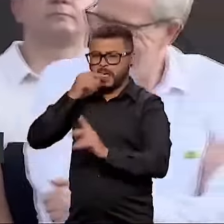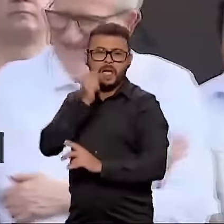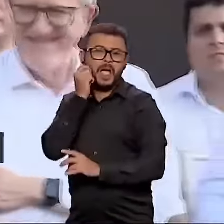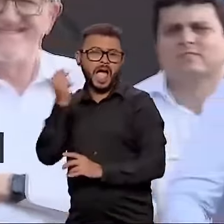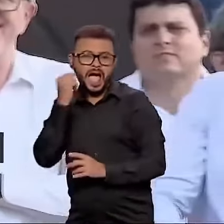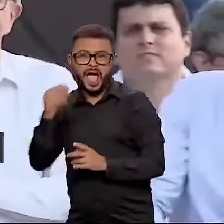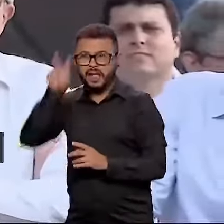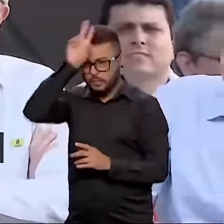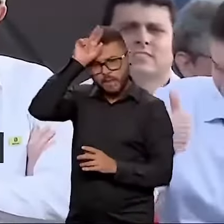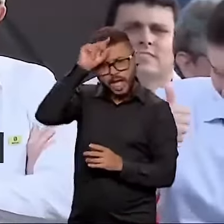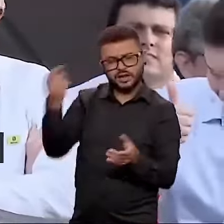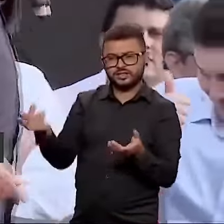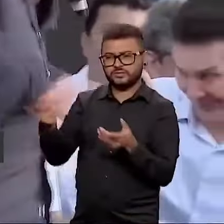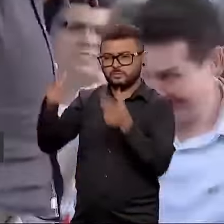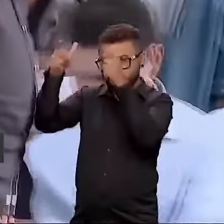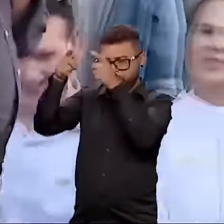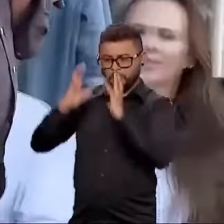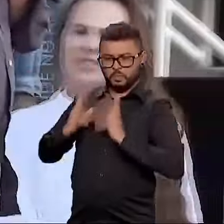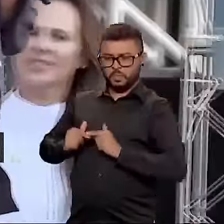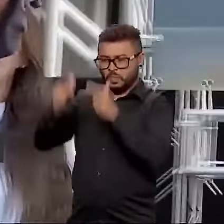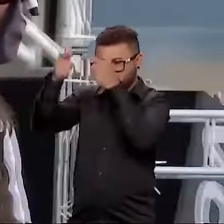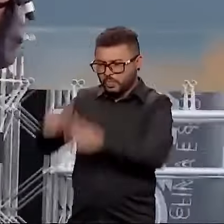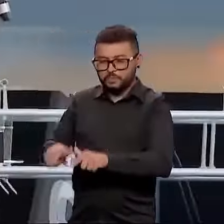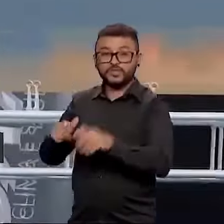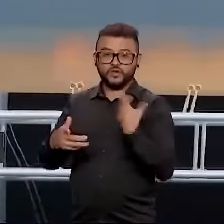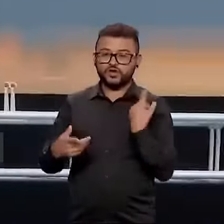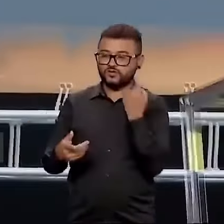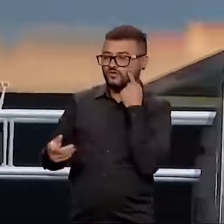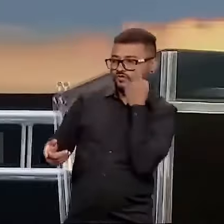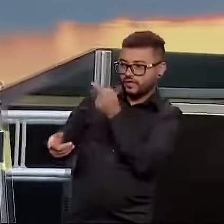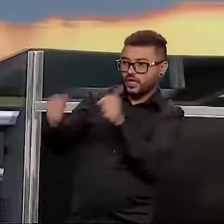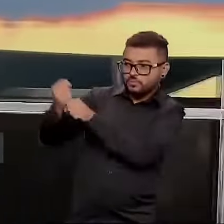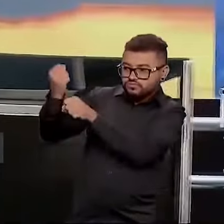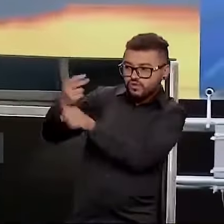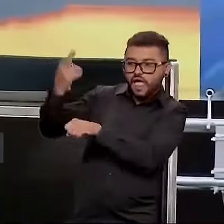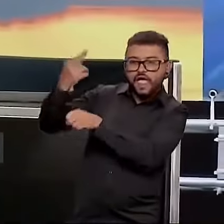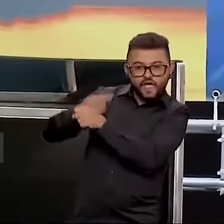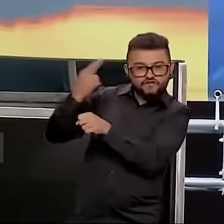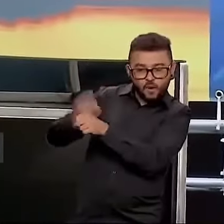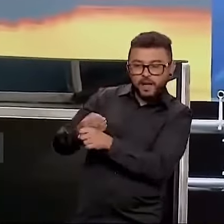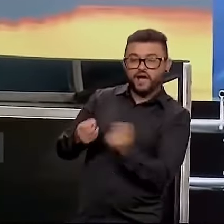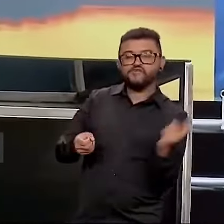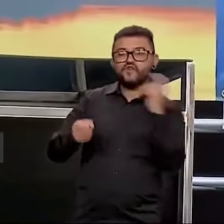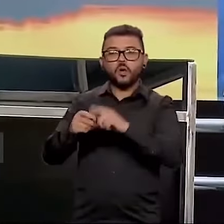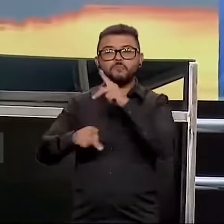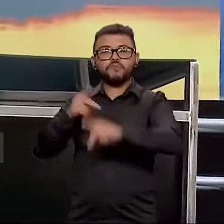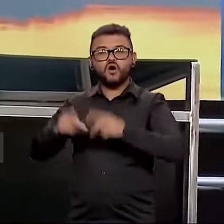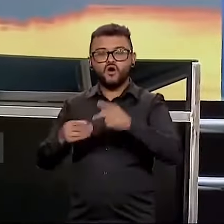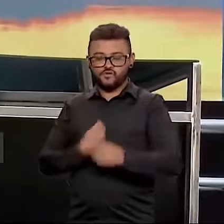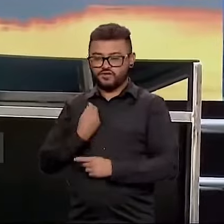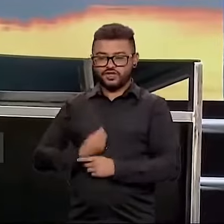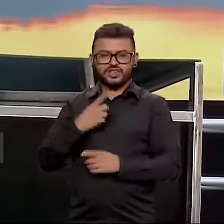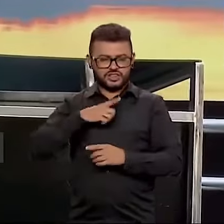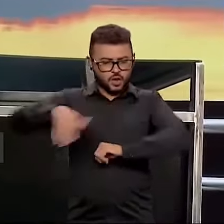rato, barata. Sabe, nós vamos colocar lá, vamos reformar e colocar o povo para morar. Lá já tem